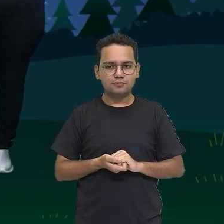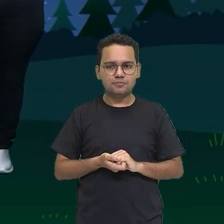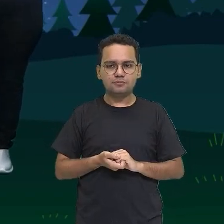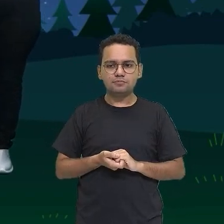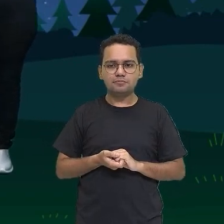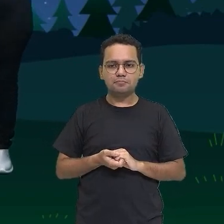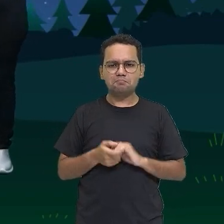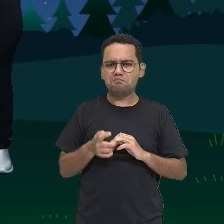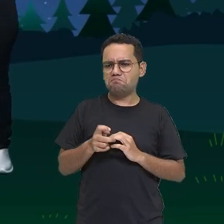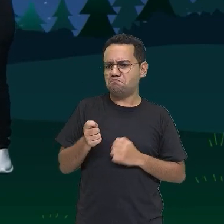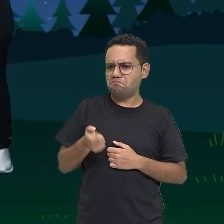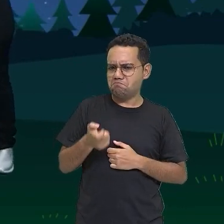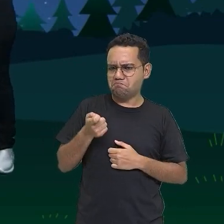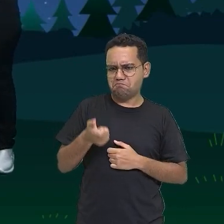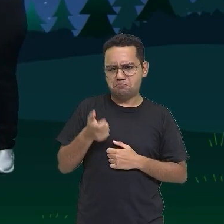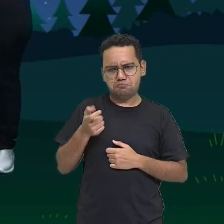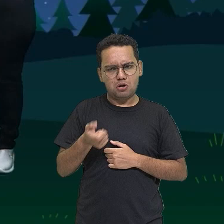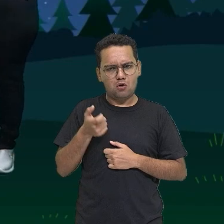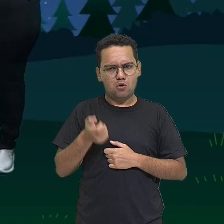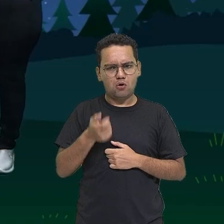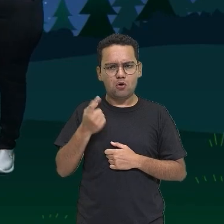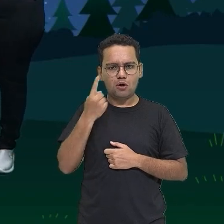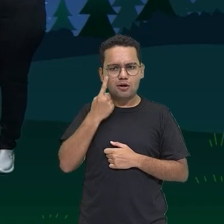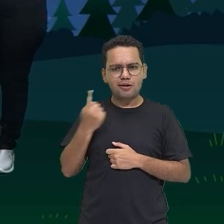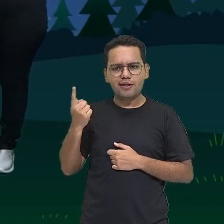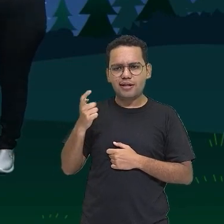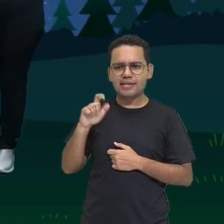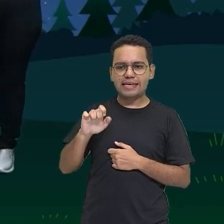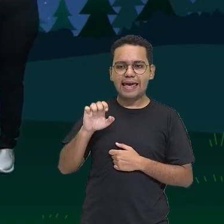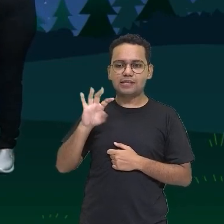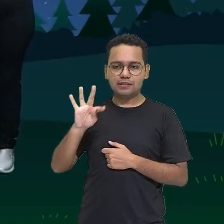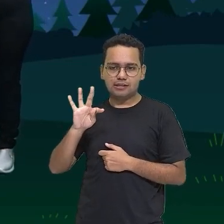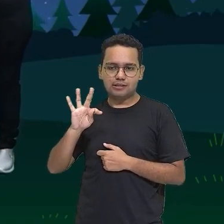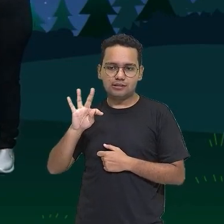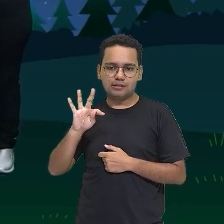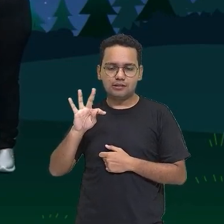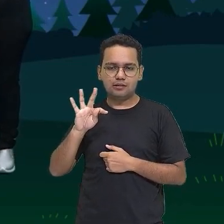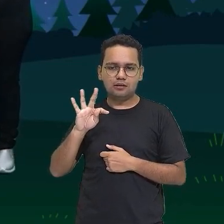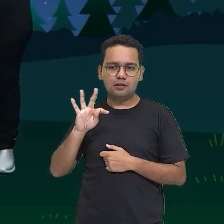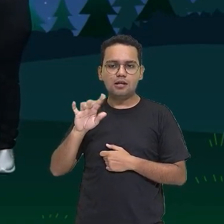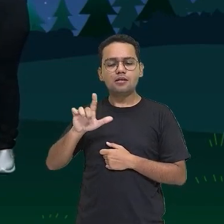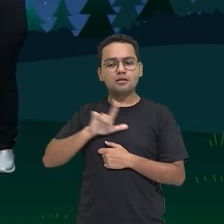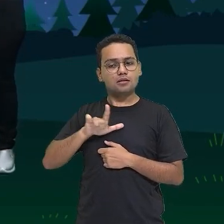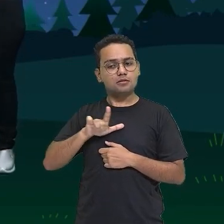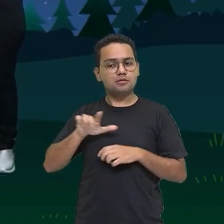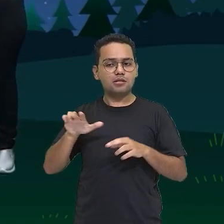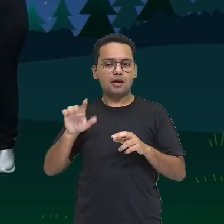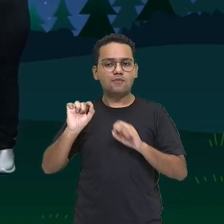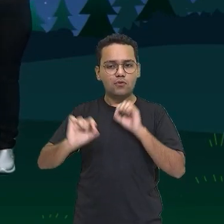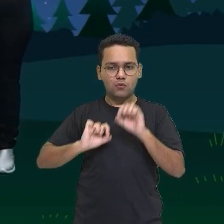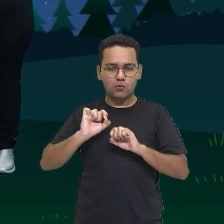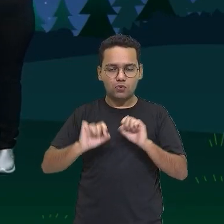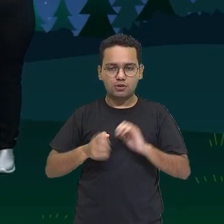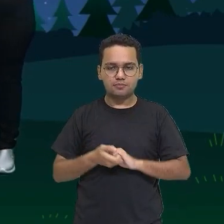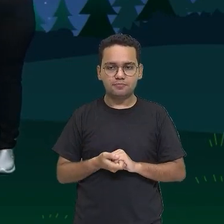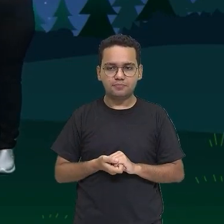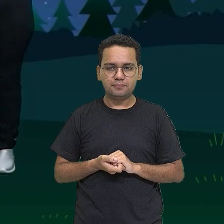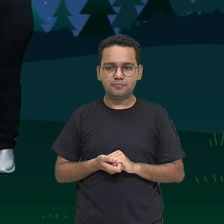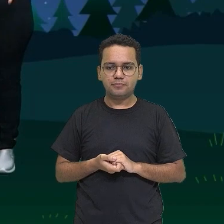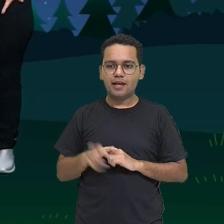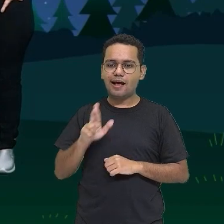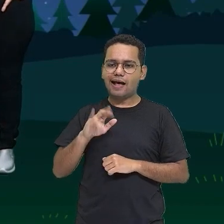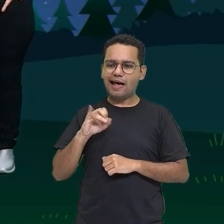negativa de seres extraterrestres atravessarem os raios cósmicos